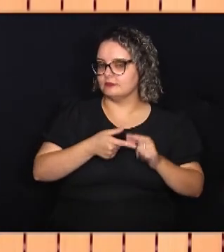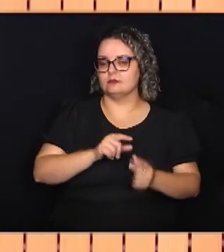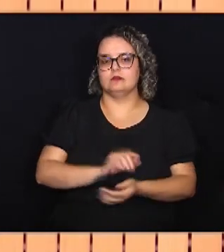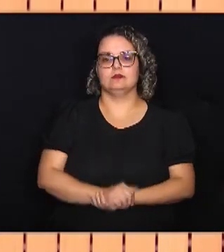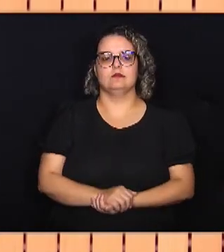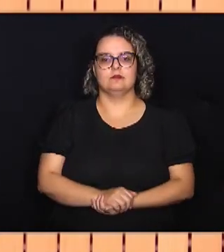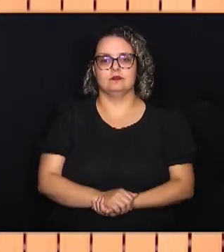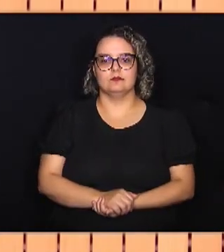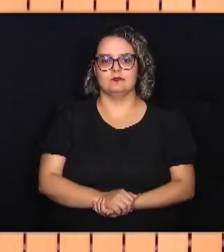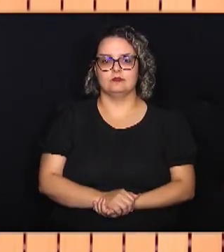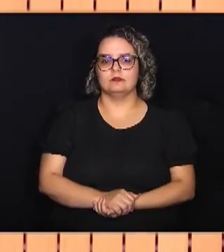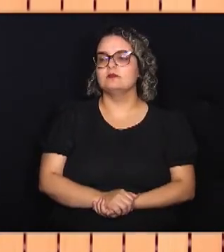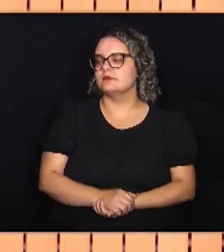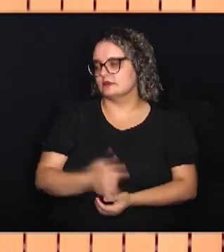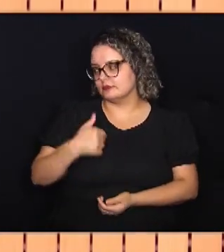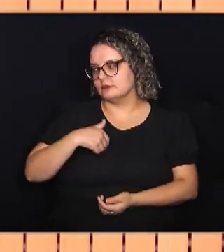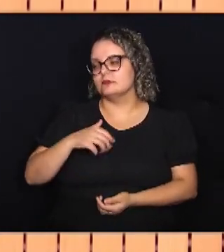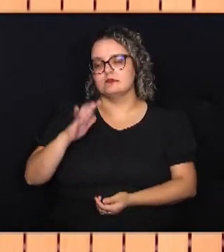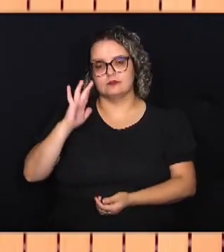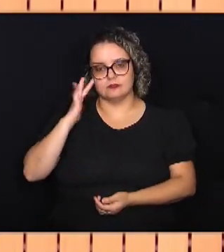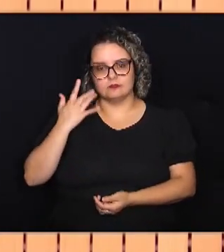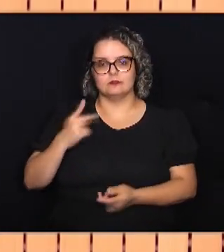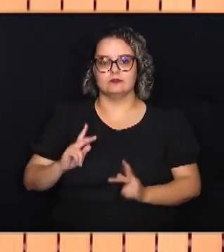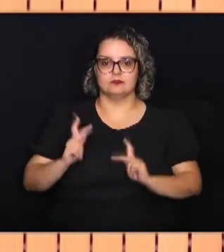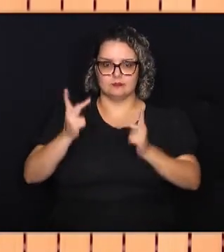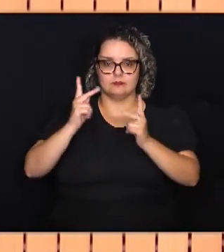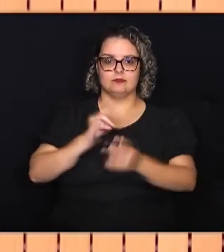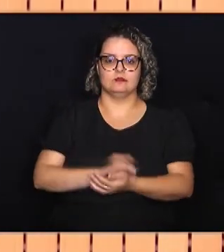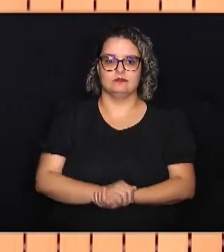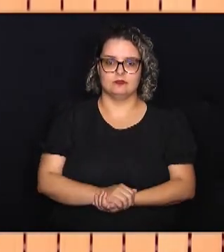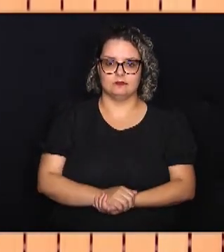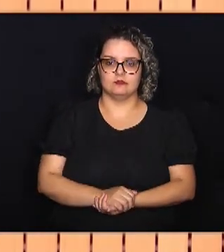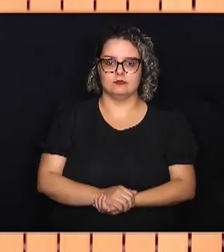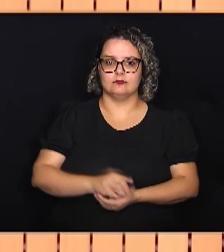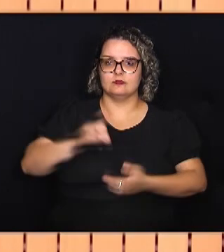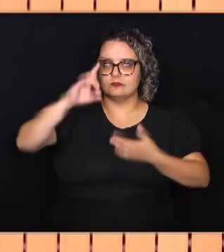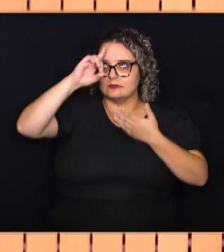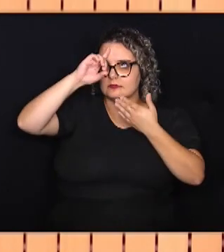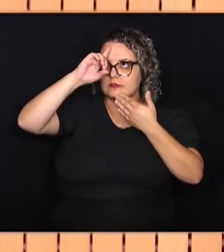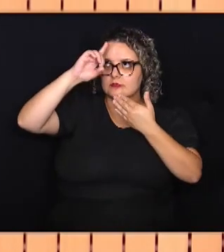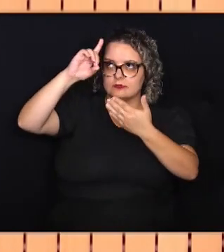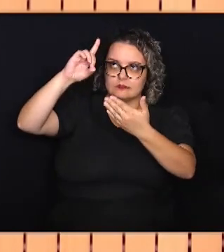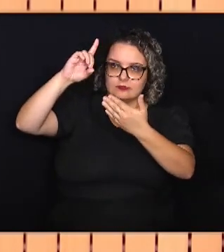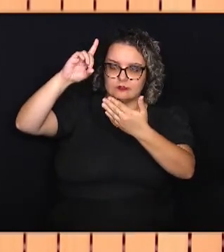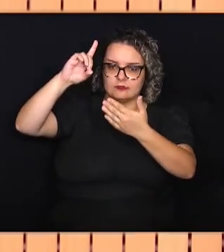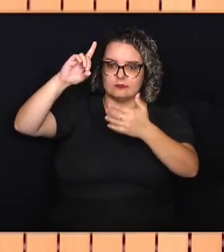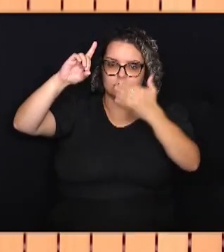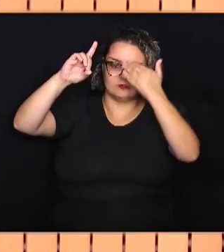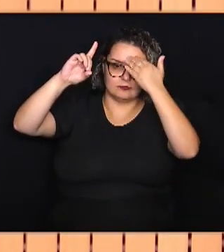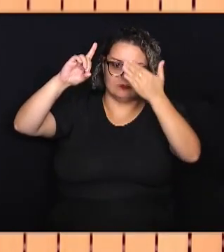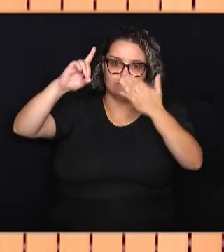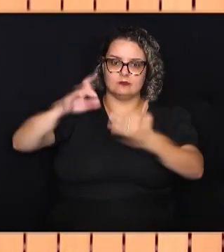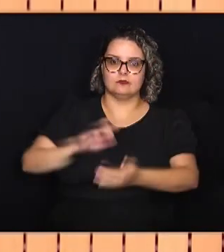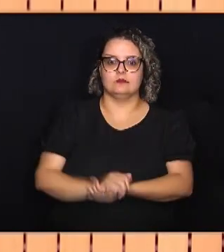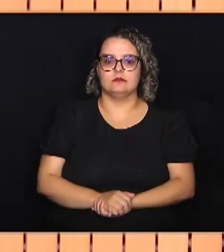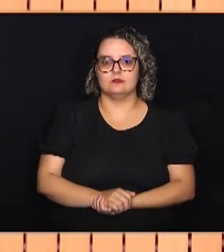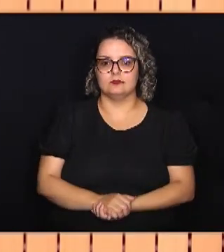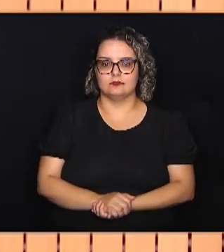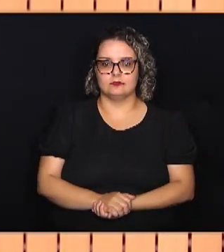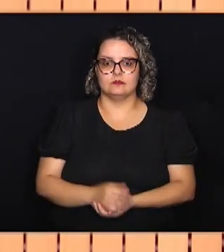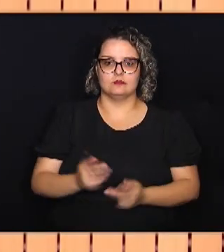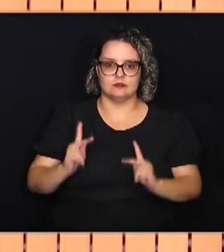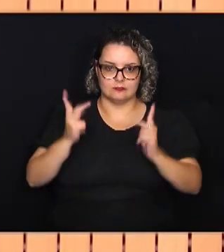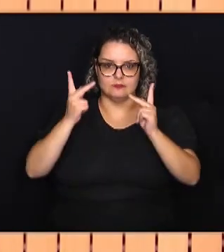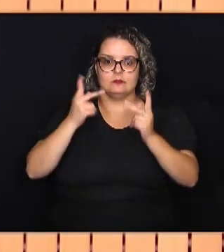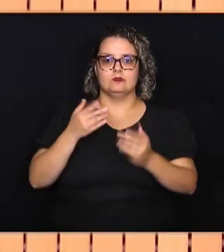considero vitorioso, graças a Deus, por ter vencido após ter sido internado, né? Perdi também parte da